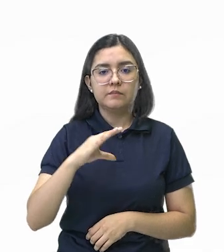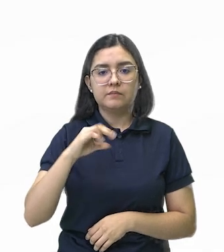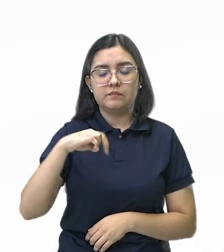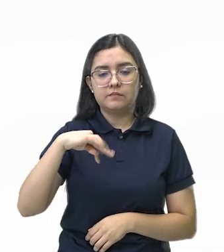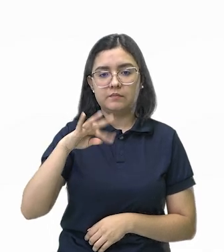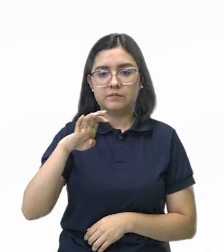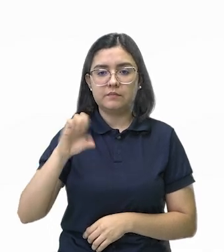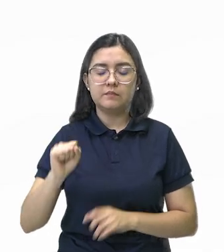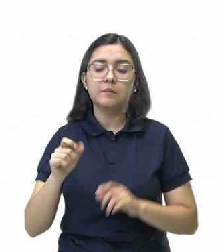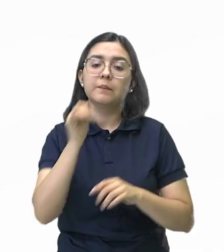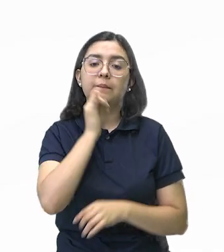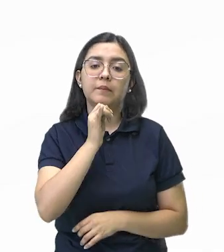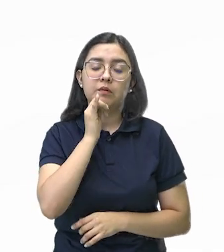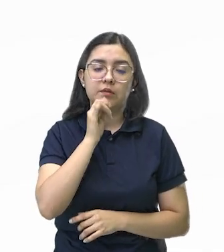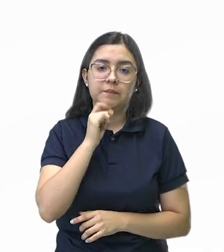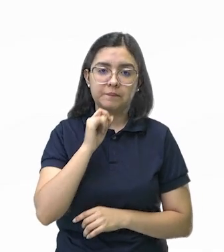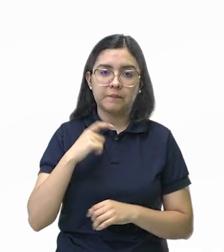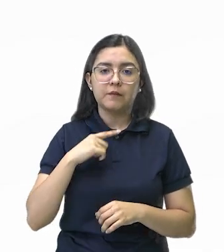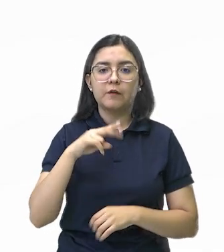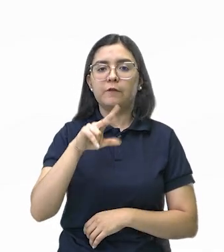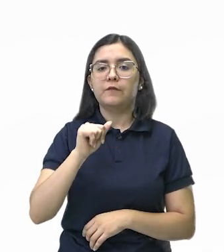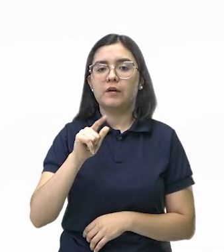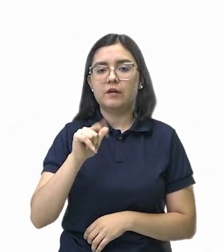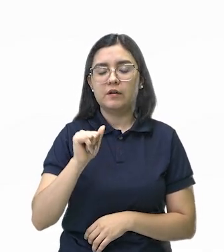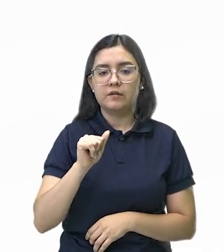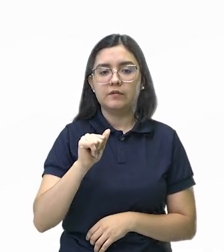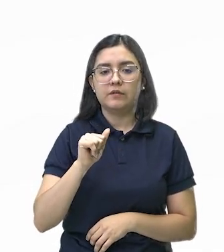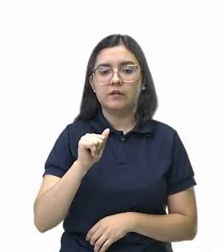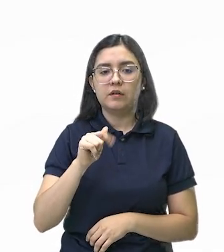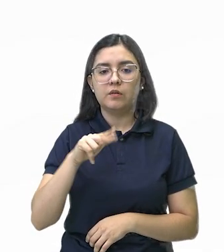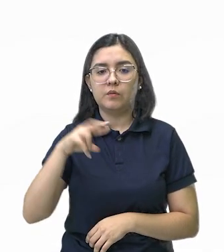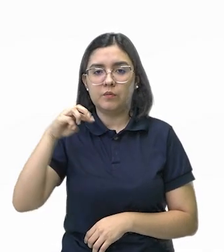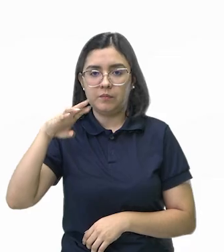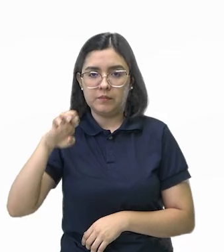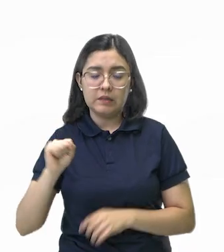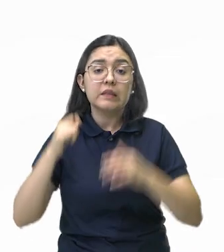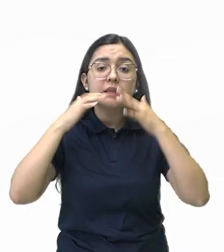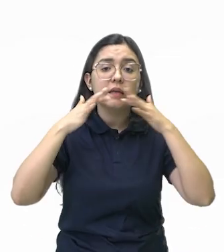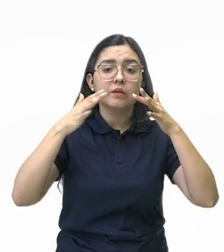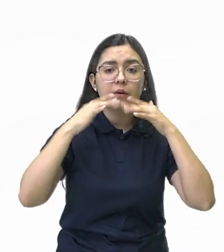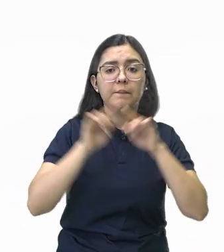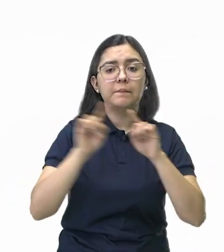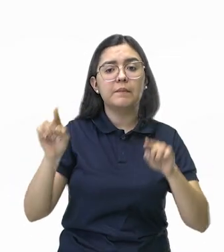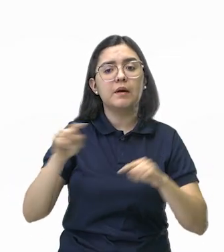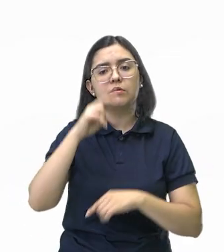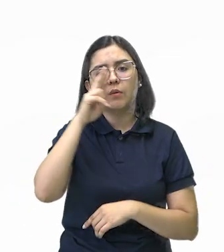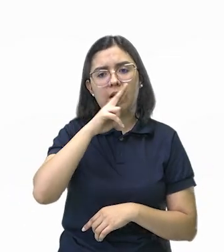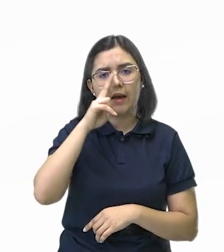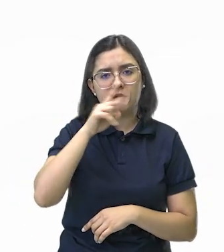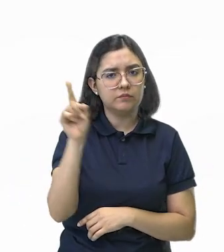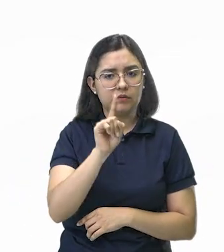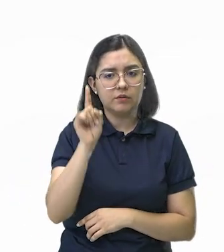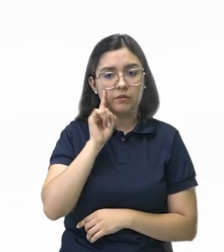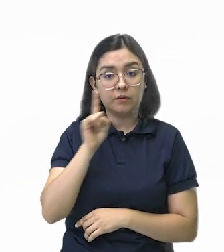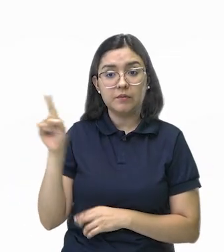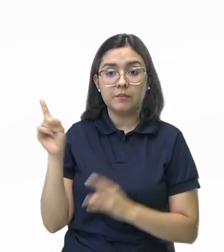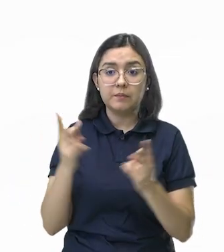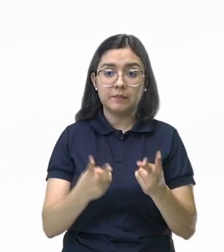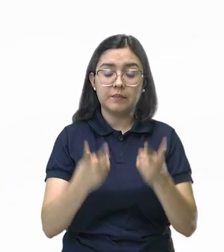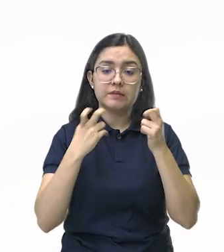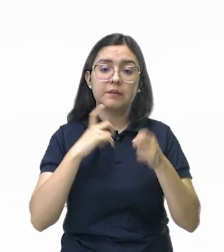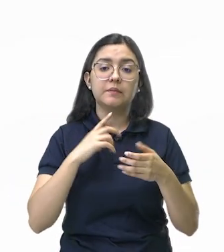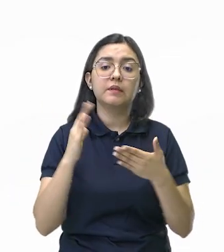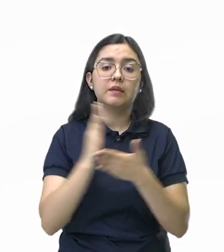Por exemplo, os vagalumes têm essa capacidade de maneira natural, mas os ratos não. Então, você está observando aí que existem alguns